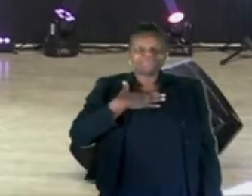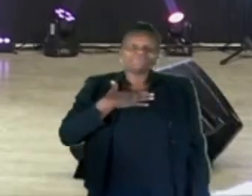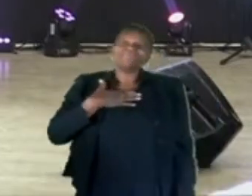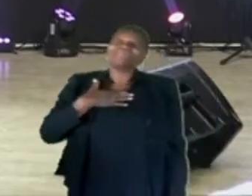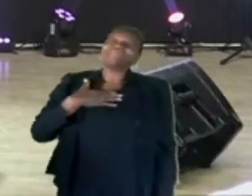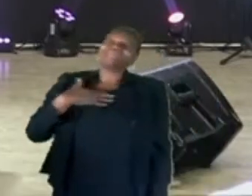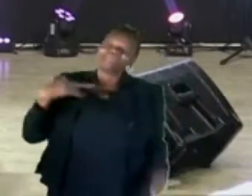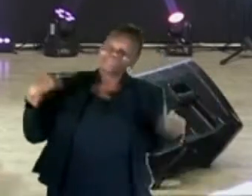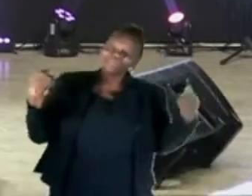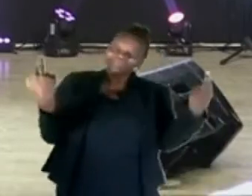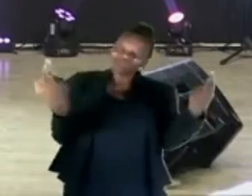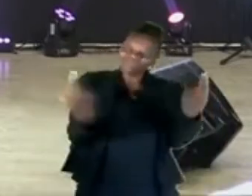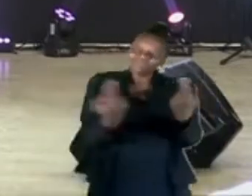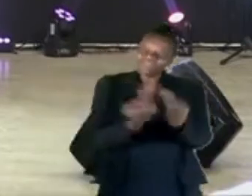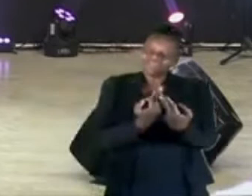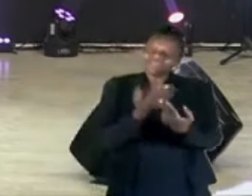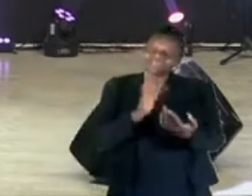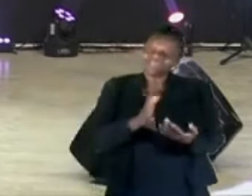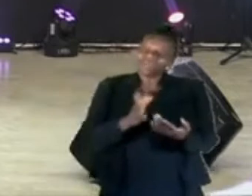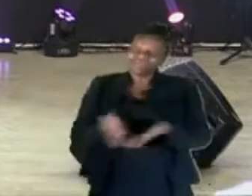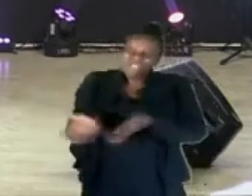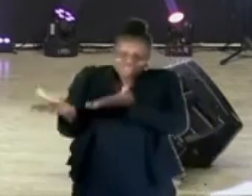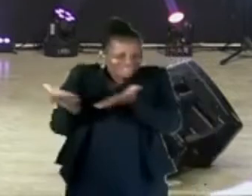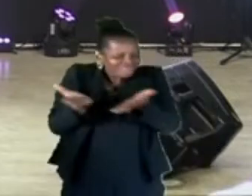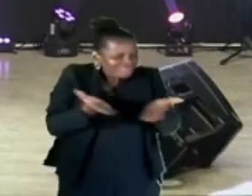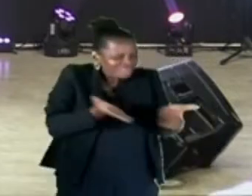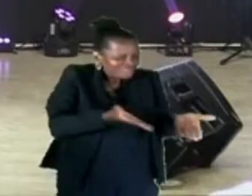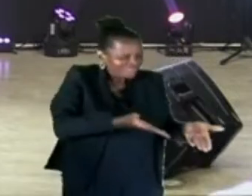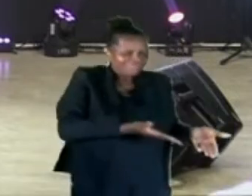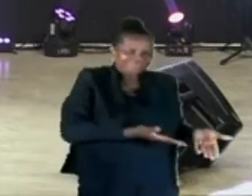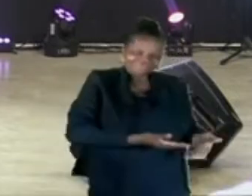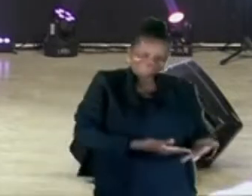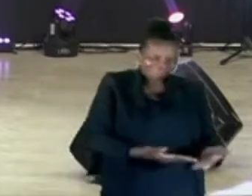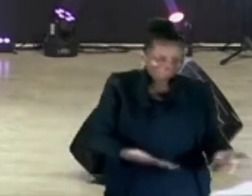Rei, já que veio, é bem-vindo em meu